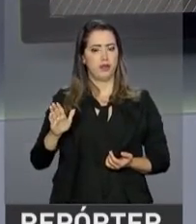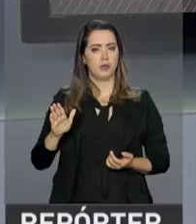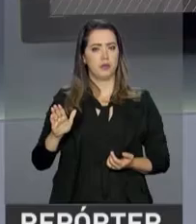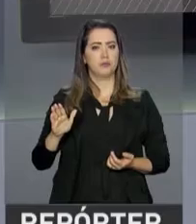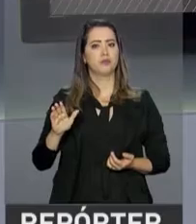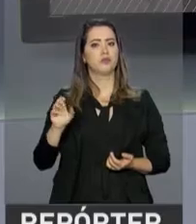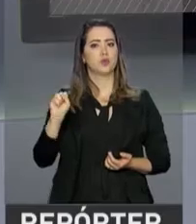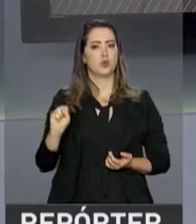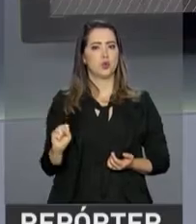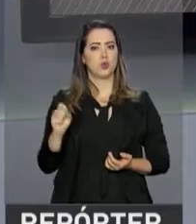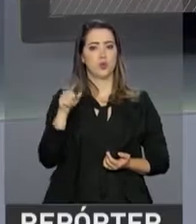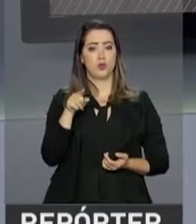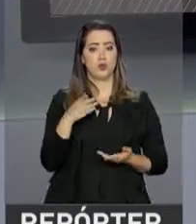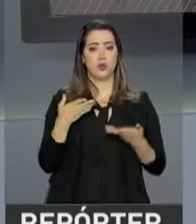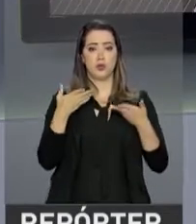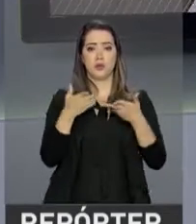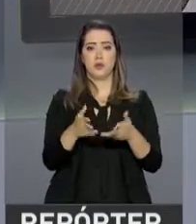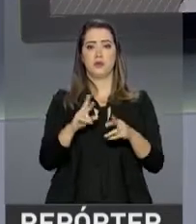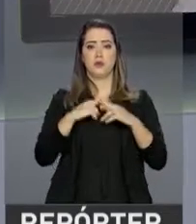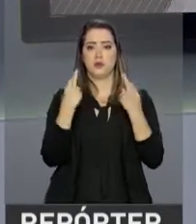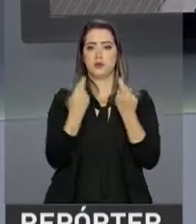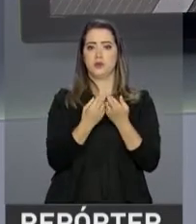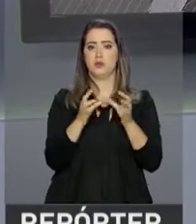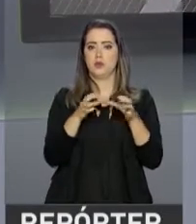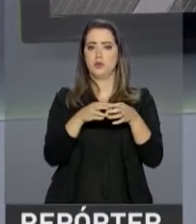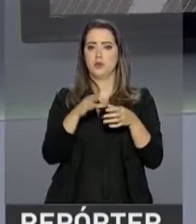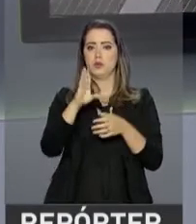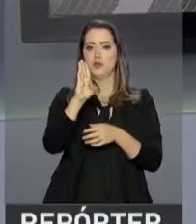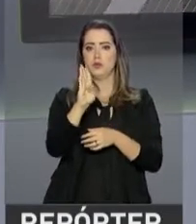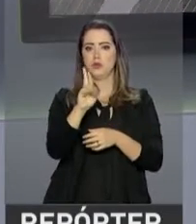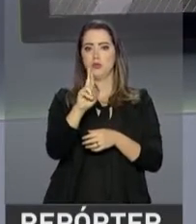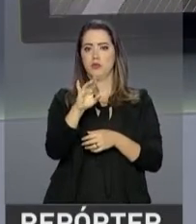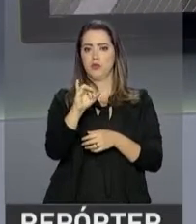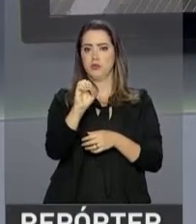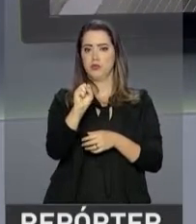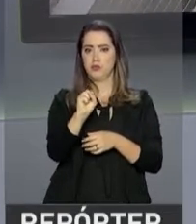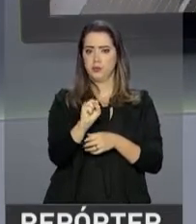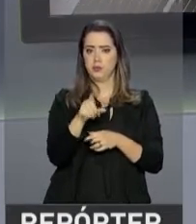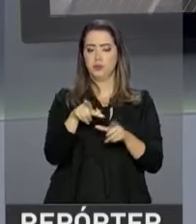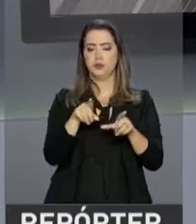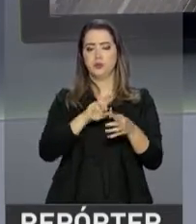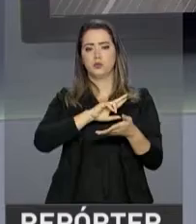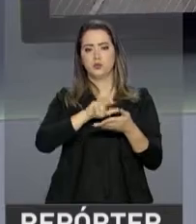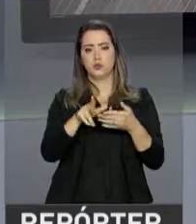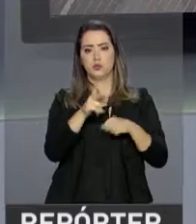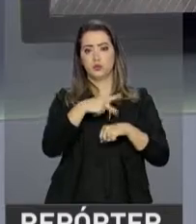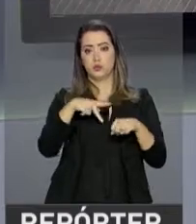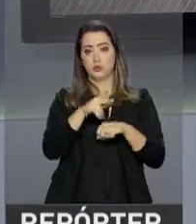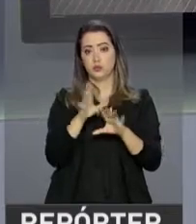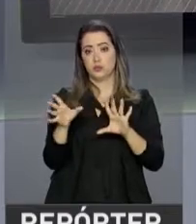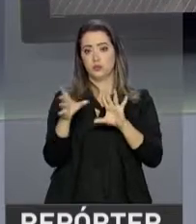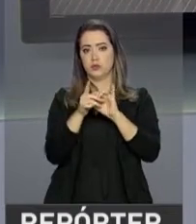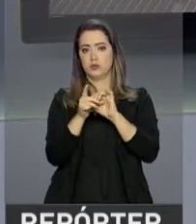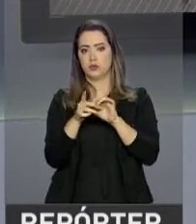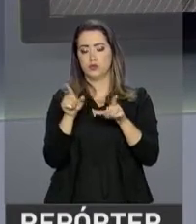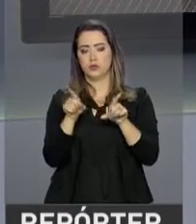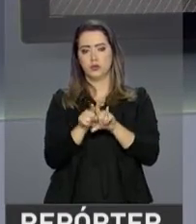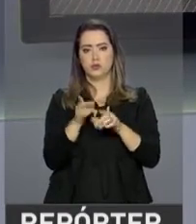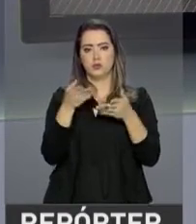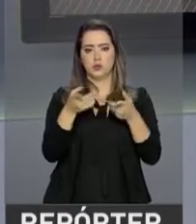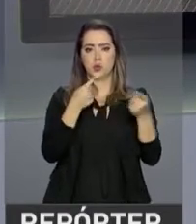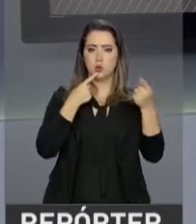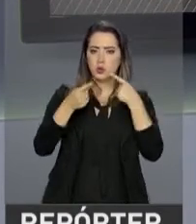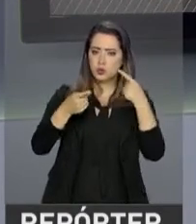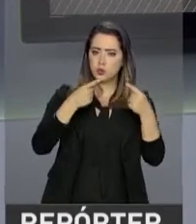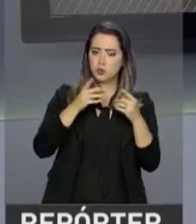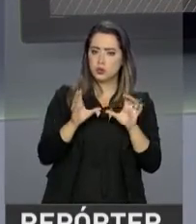de ministros dos brics bloco formado por brasil rússia índia china e áfrica do sul no encontro o ministro deve